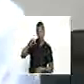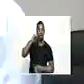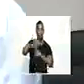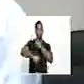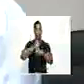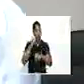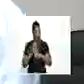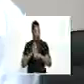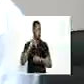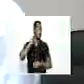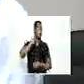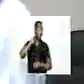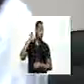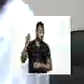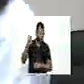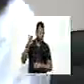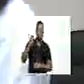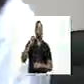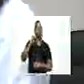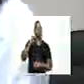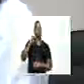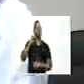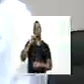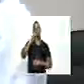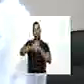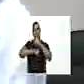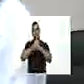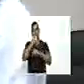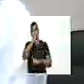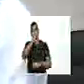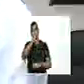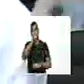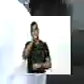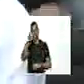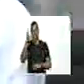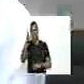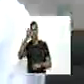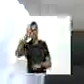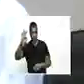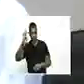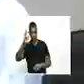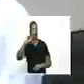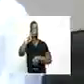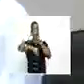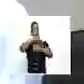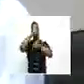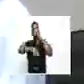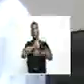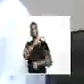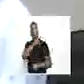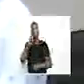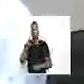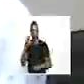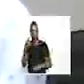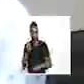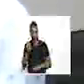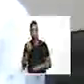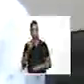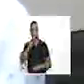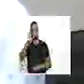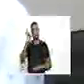para abril em 2019 Ela vai para março e em 2020 Ela vai para